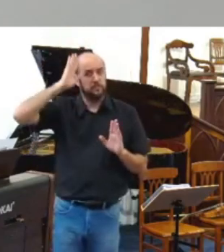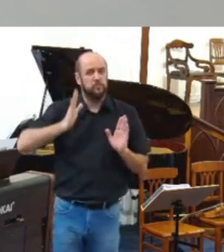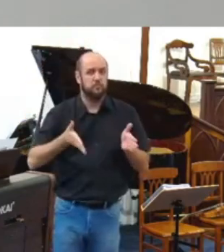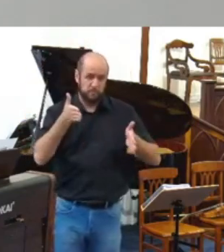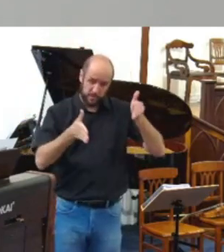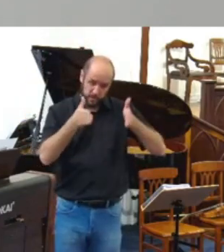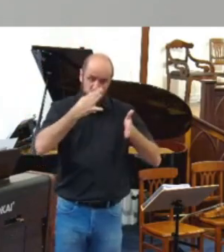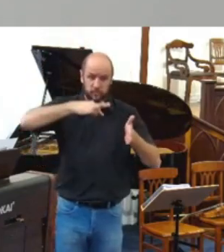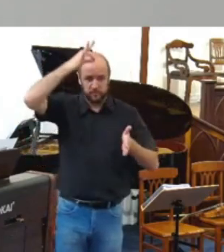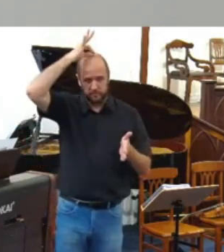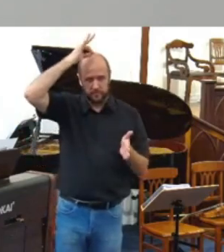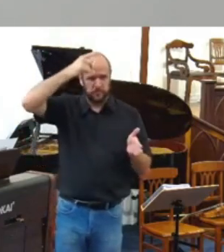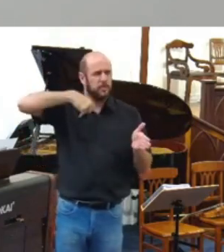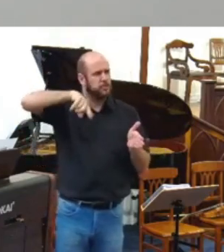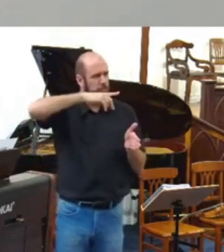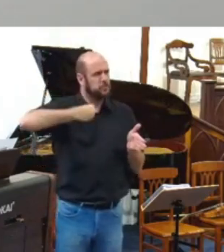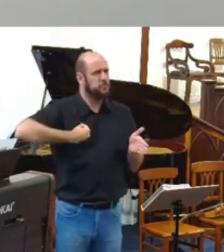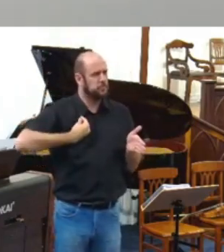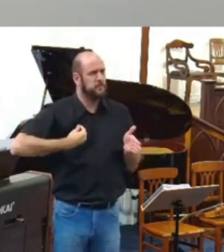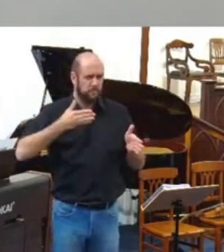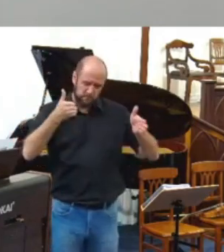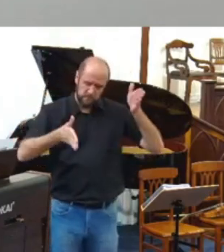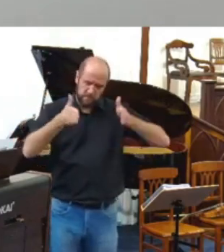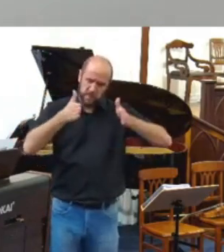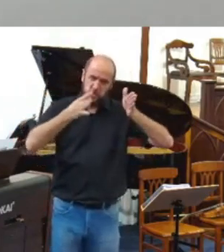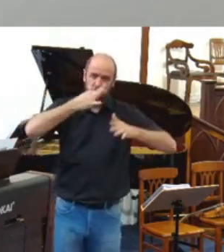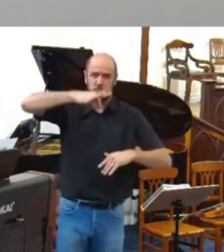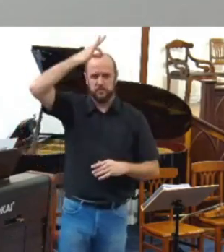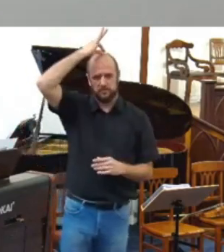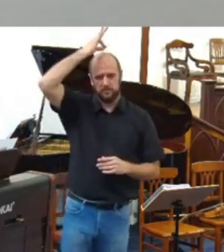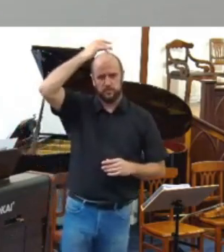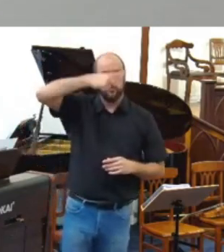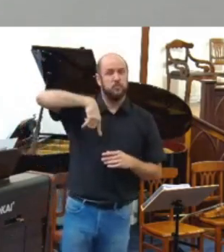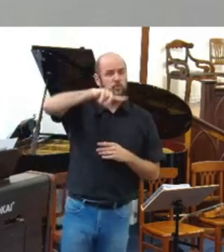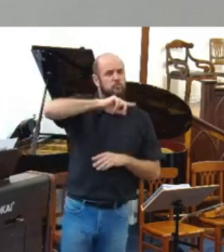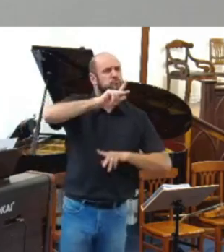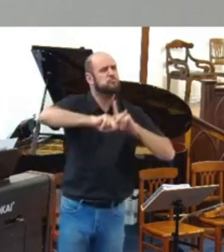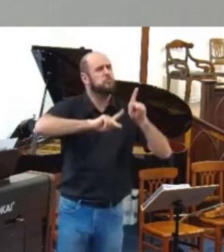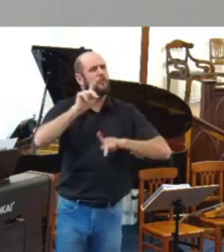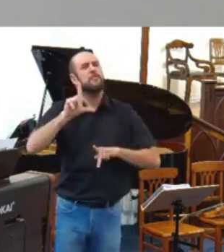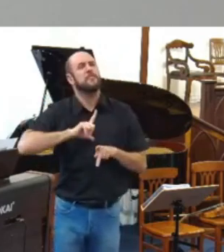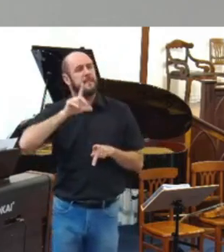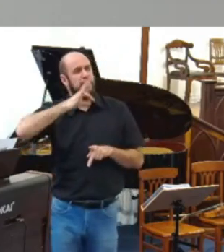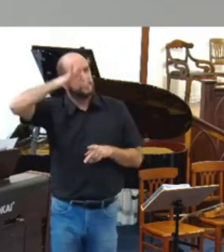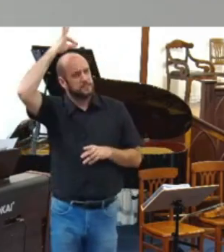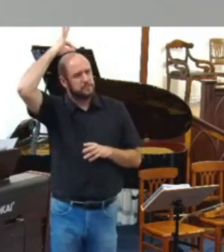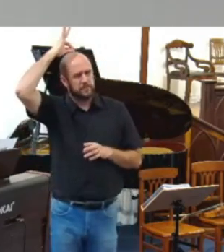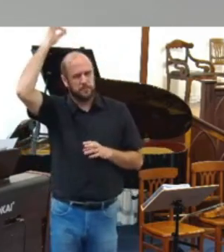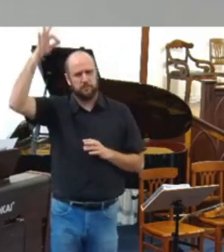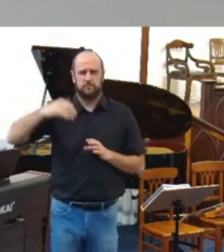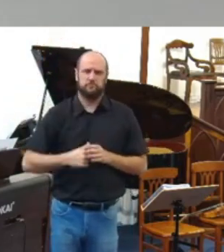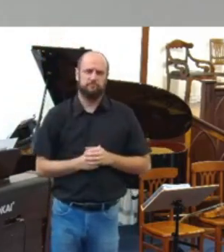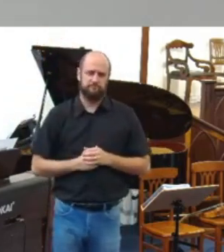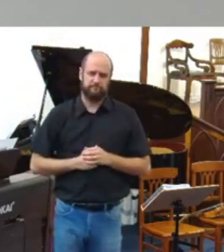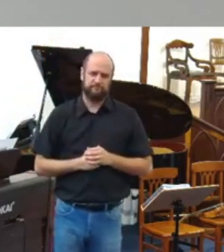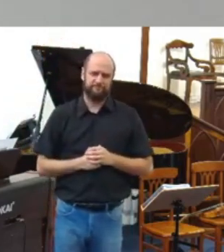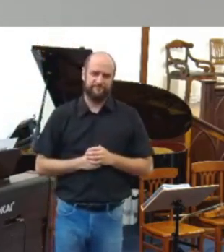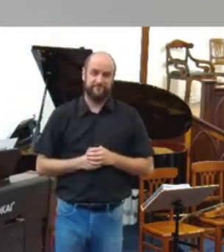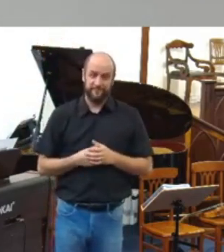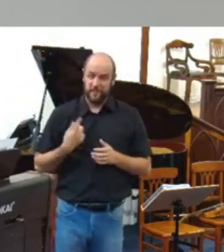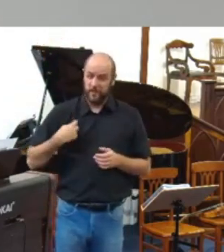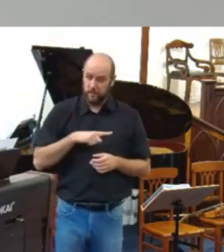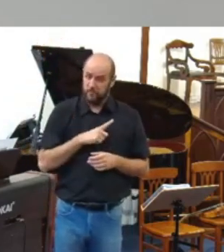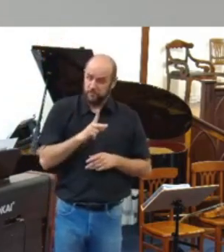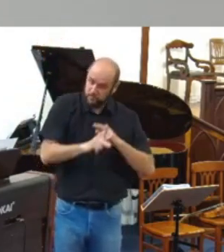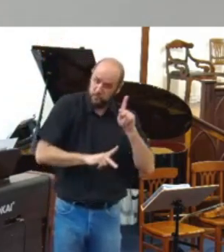teólogos trabalham. Nós estamos vivendo no tempo do Espírito. Nós somos o povo do Espírito. Nós somos um povo espiritual. Nós somos um